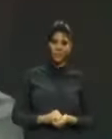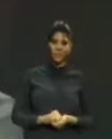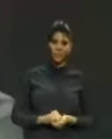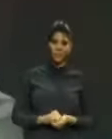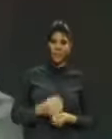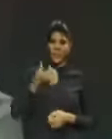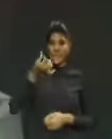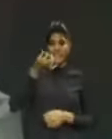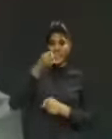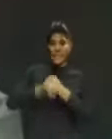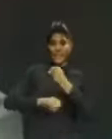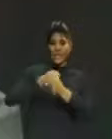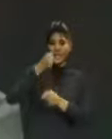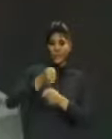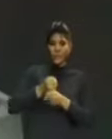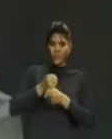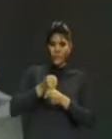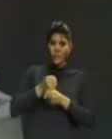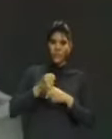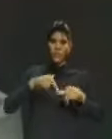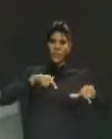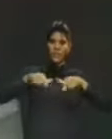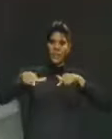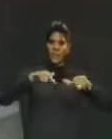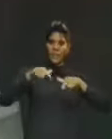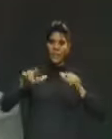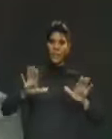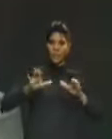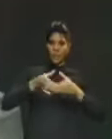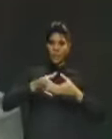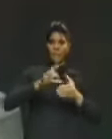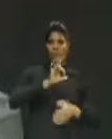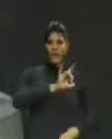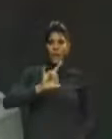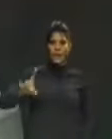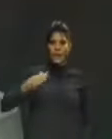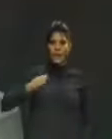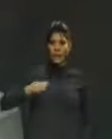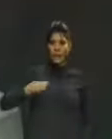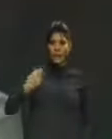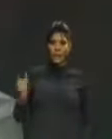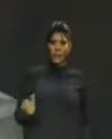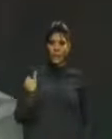6 anos de trabalho do Comitê Cada Vida Importa.